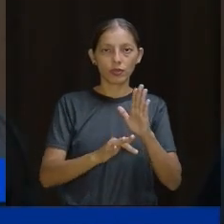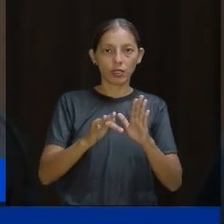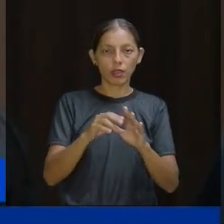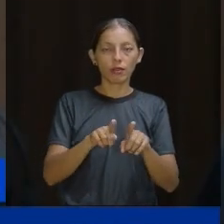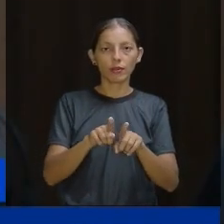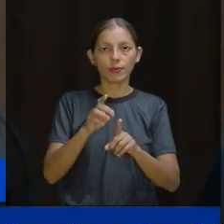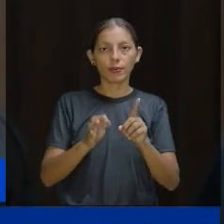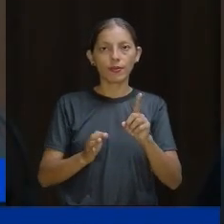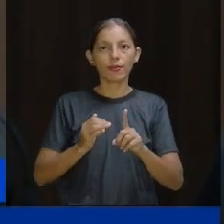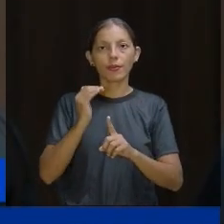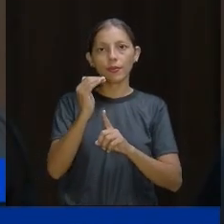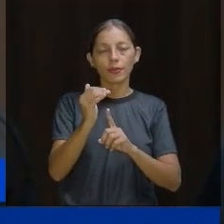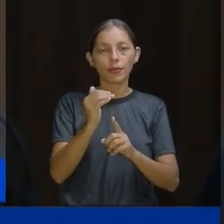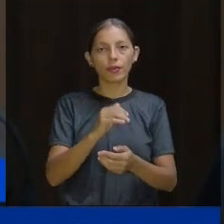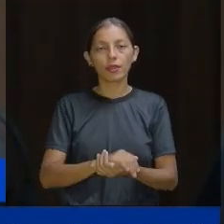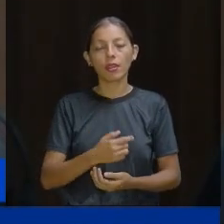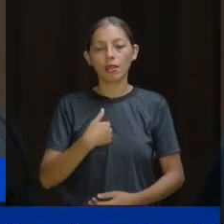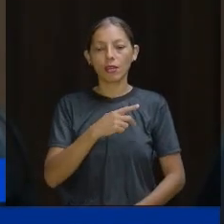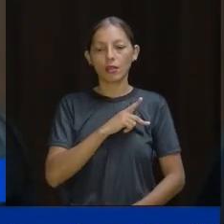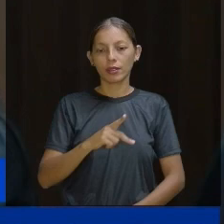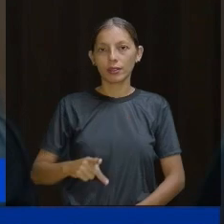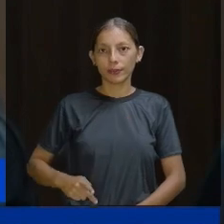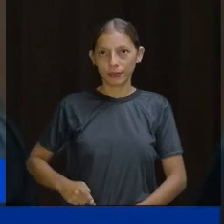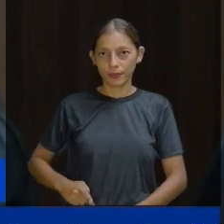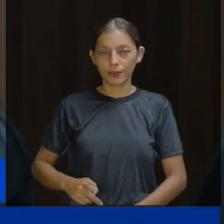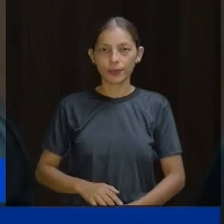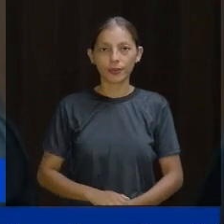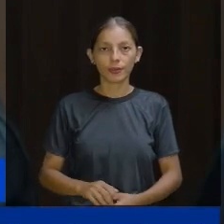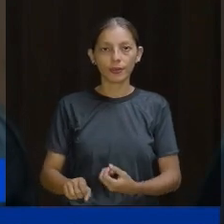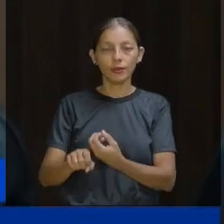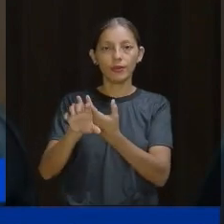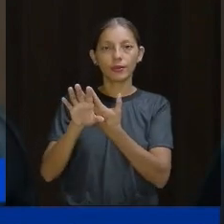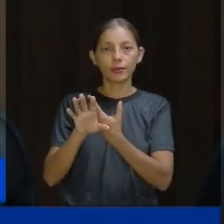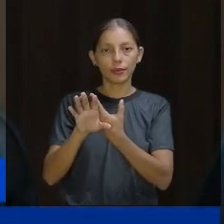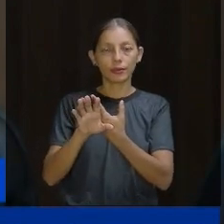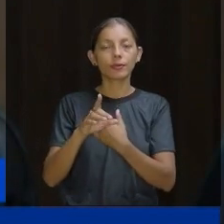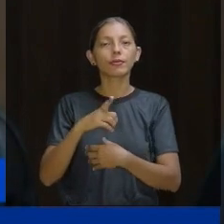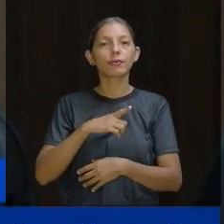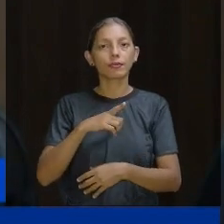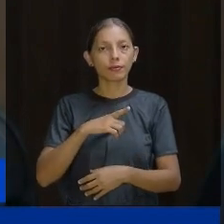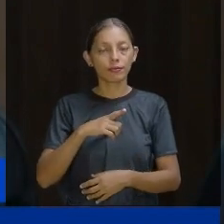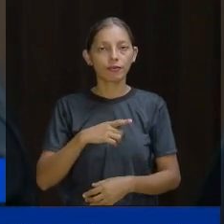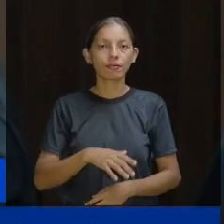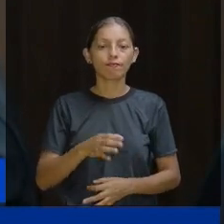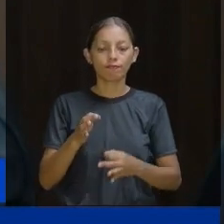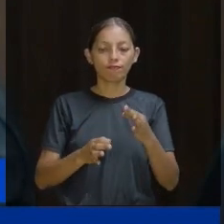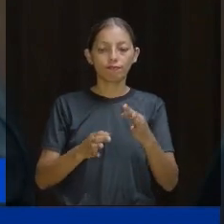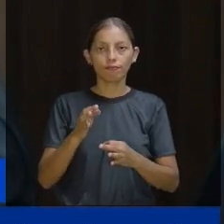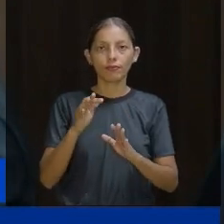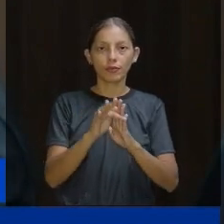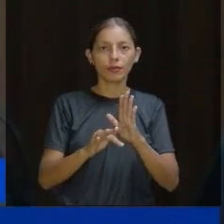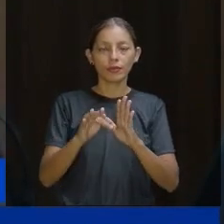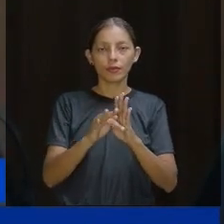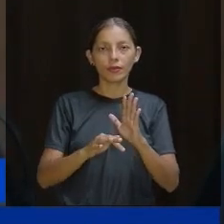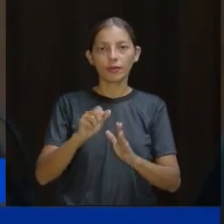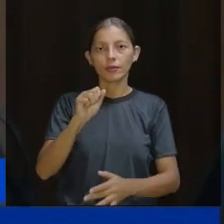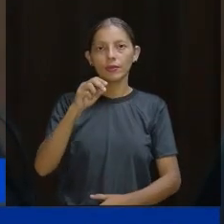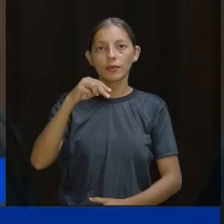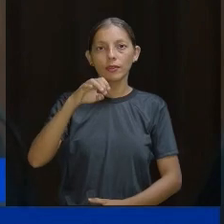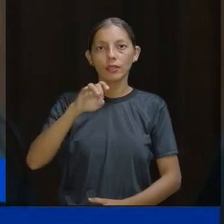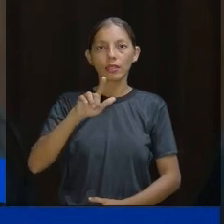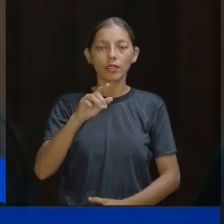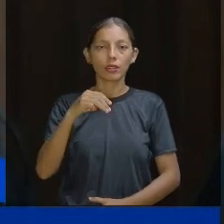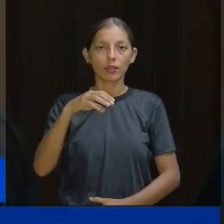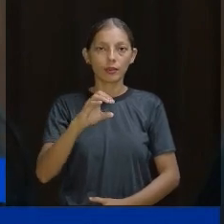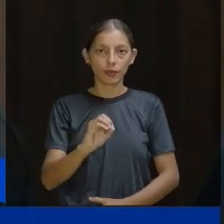sou aqui Foco no desembargador João Lages. Atualmente temos o doutor Anselmo, também juiz federal. Vocês daqui a pouco vão vir daqui e